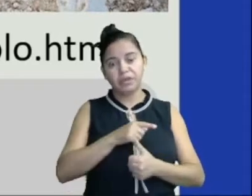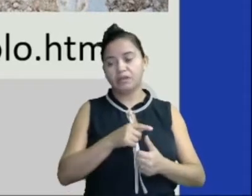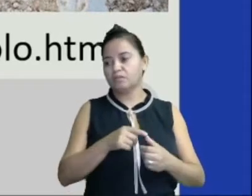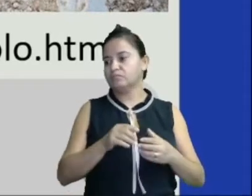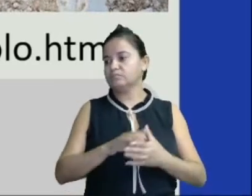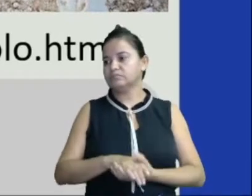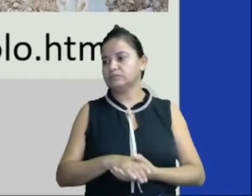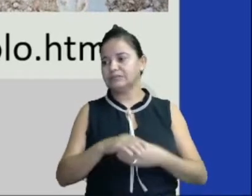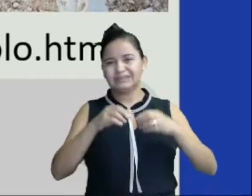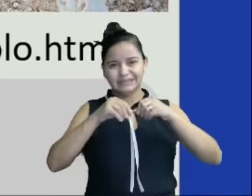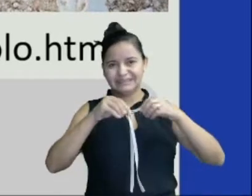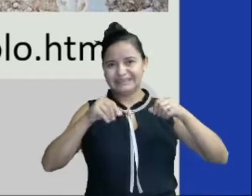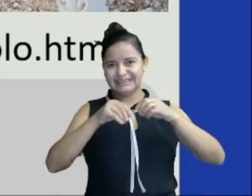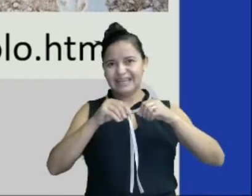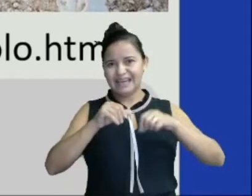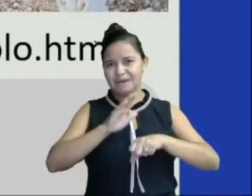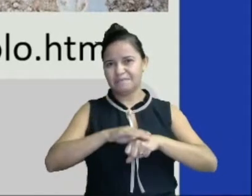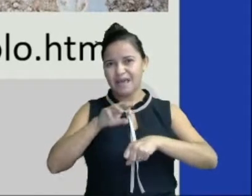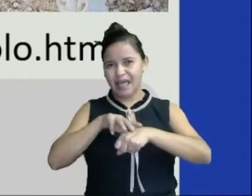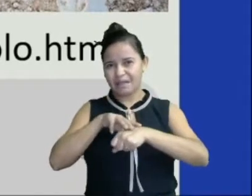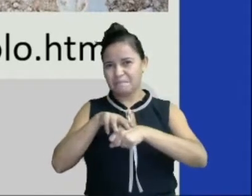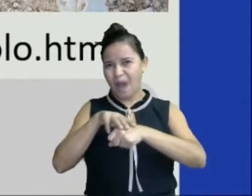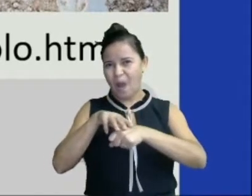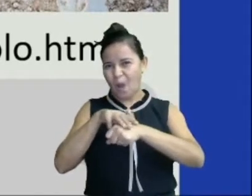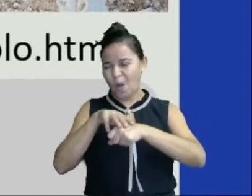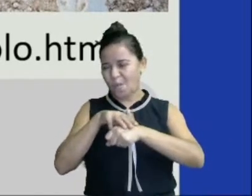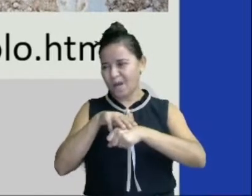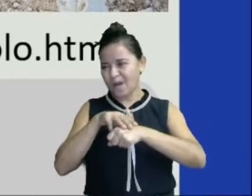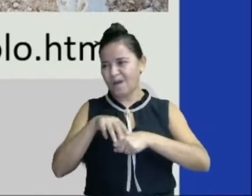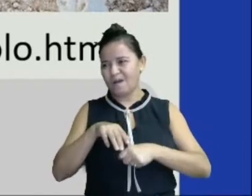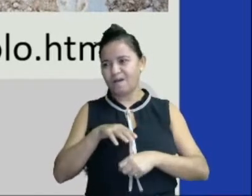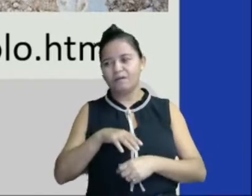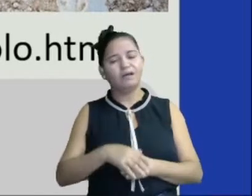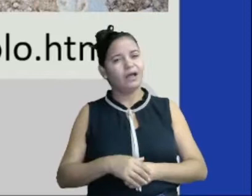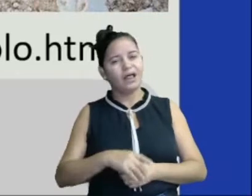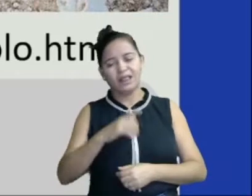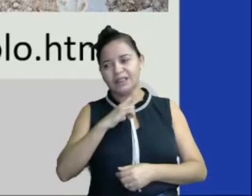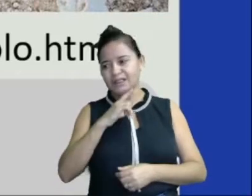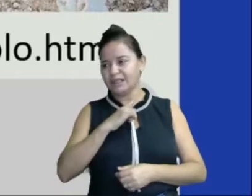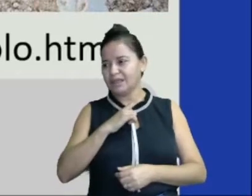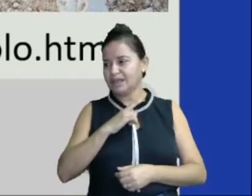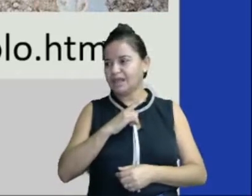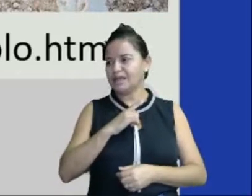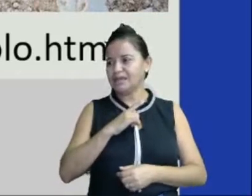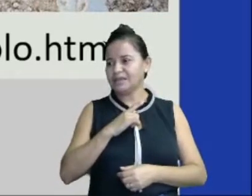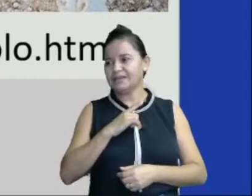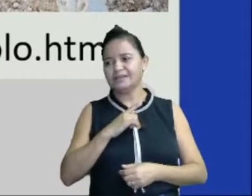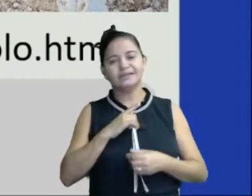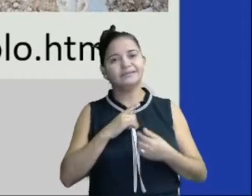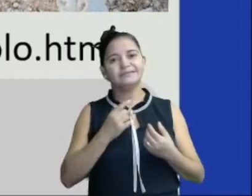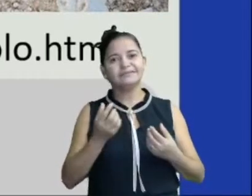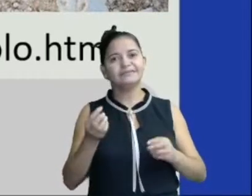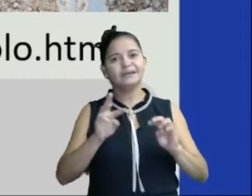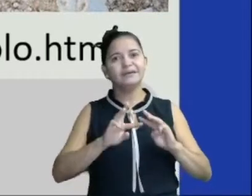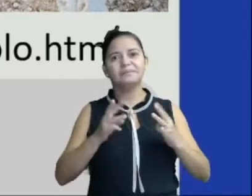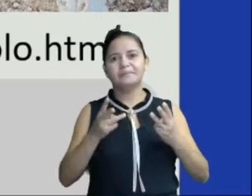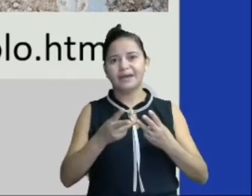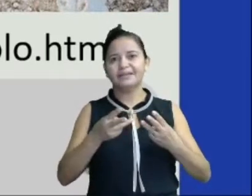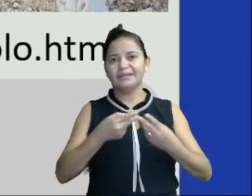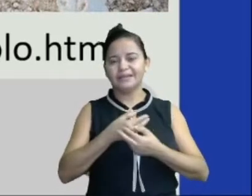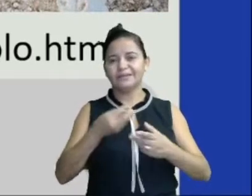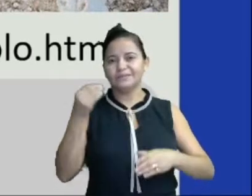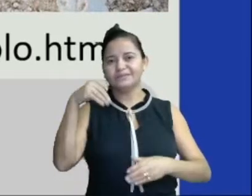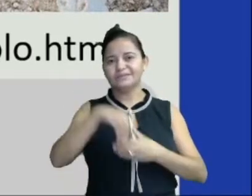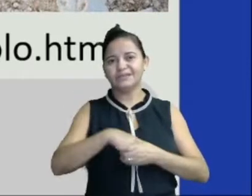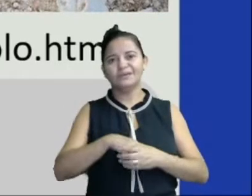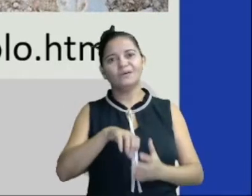um solo mais escurinho, significa dizer que esse solo ele é muito rico em humus, ele é muito rico em matéria orgânica,